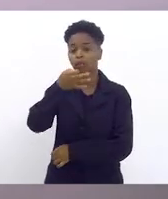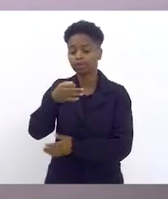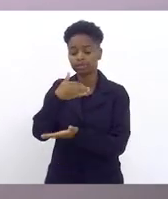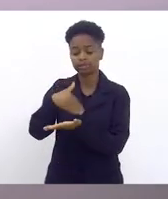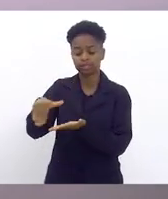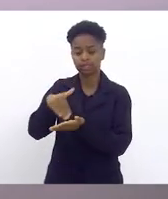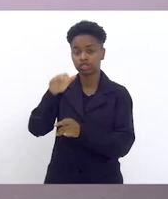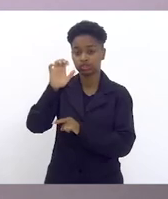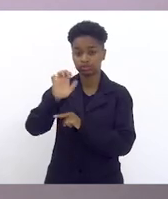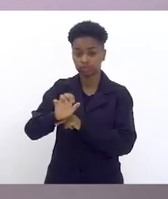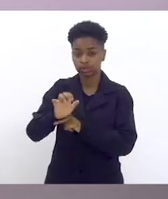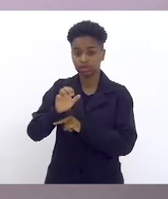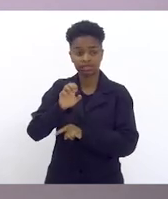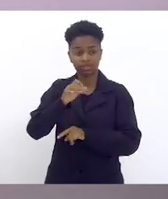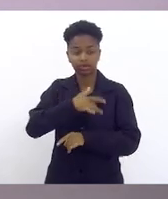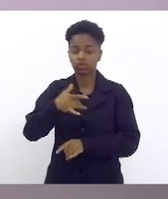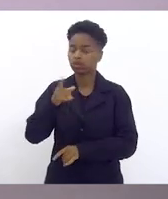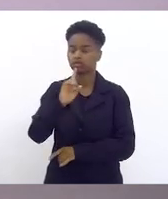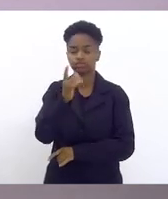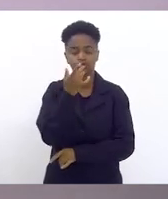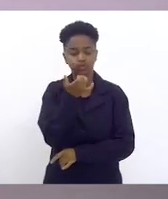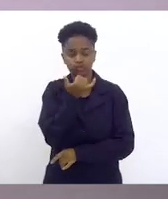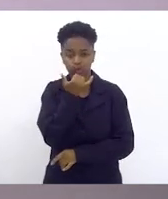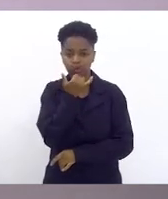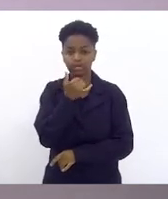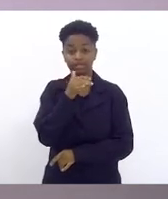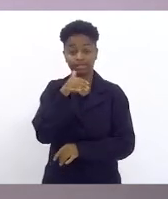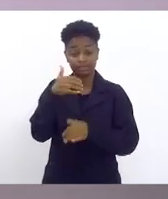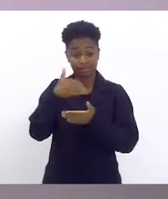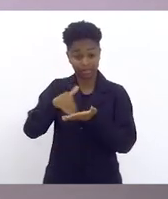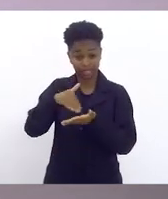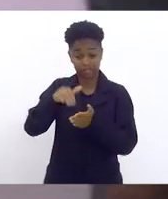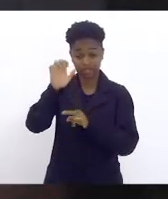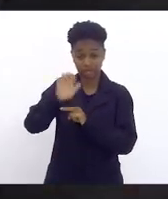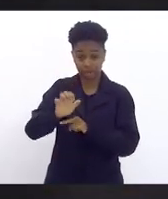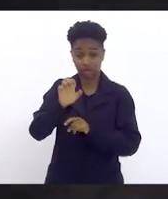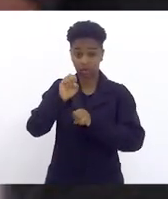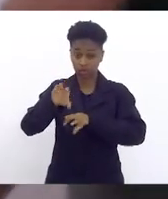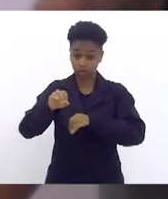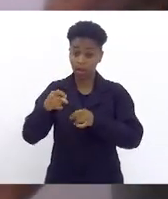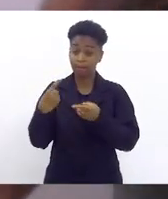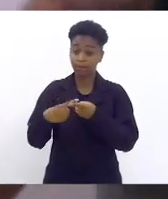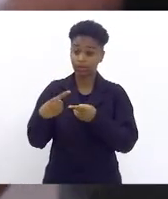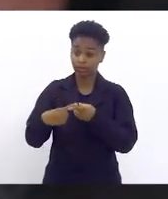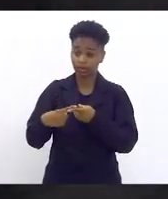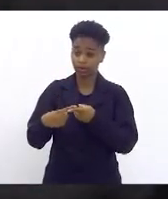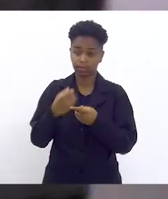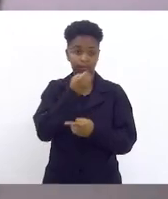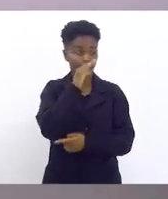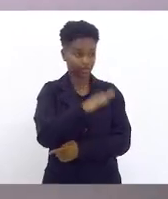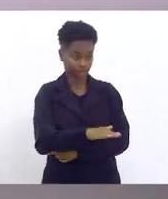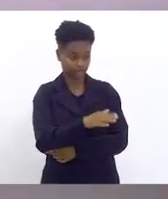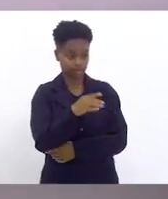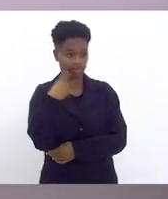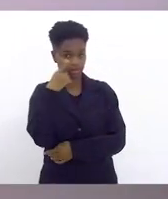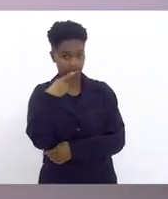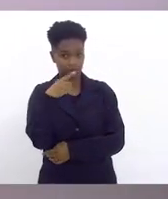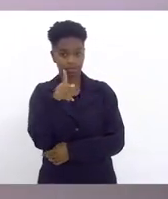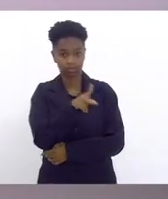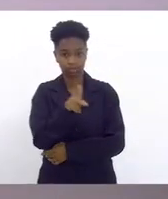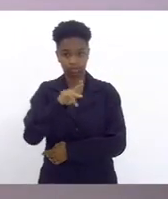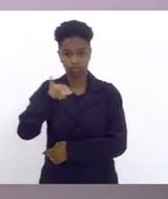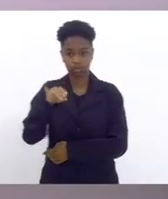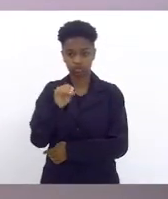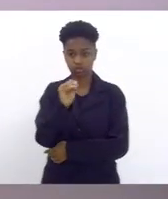de Saúde perdão a Secretaria Estadual de Educação porque o projeto de iniciativa Boa tarde Deputado Professor